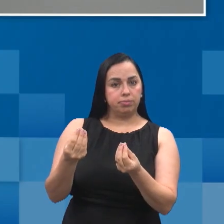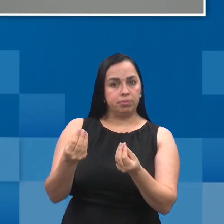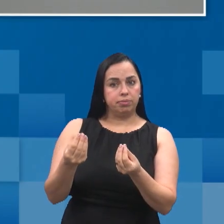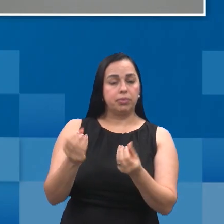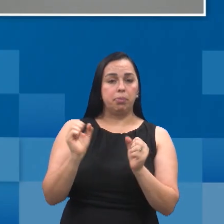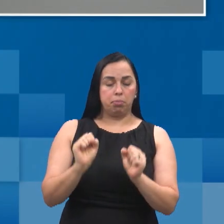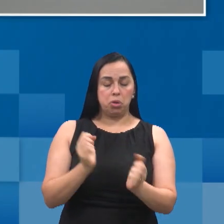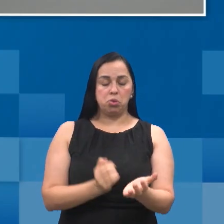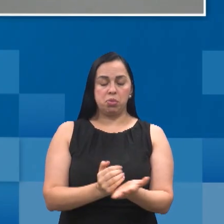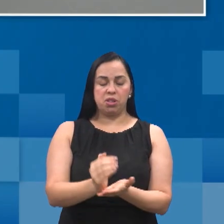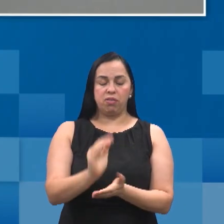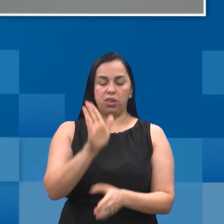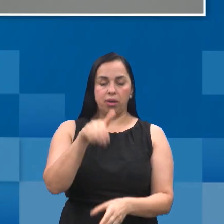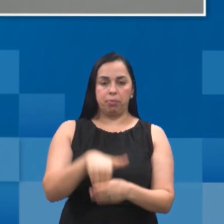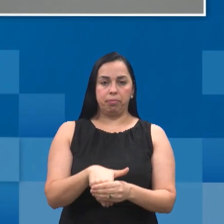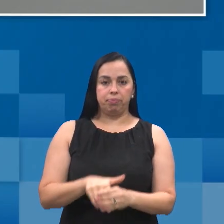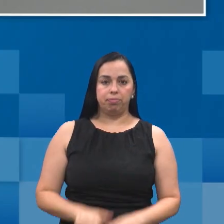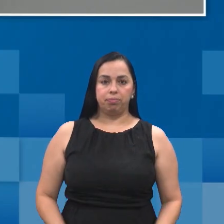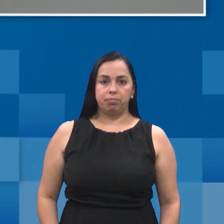Aberta a votação.